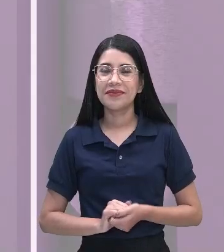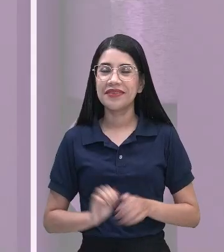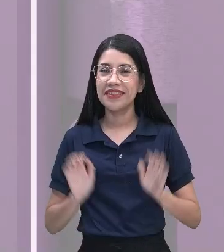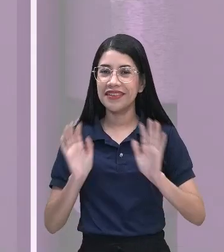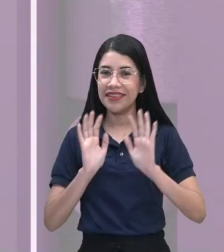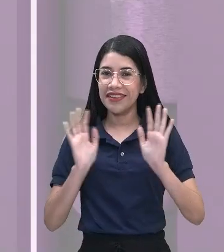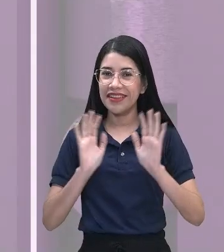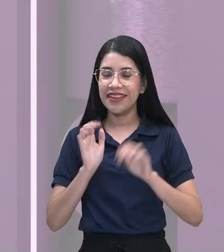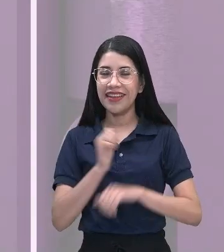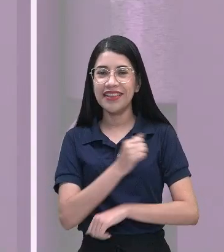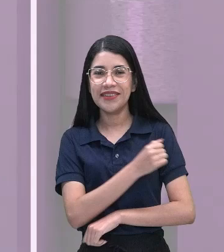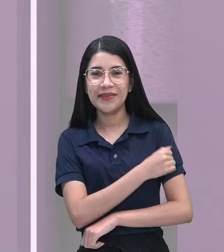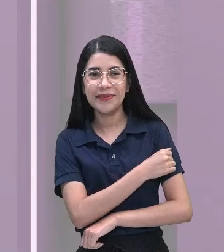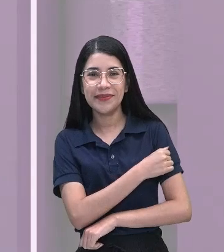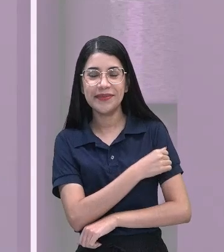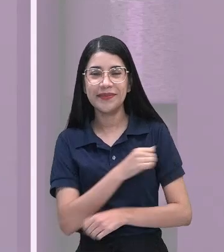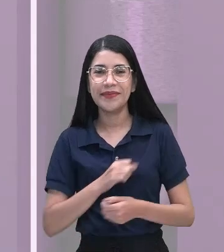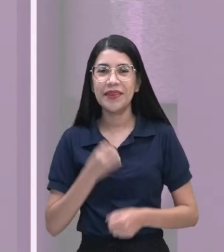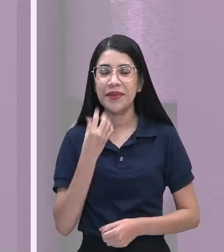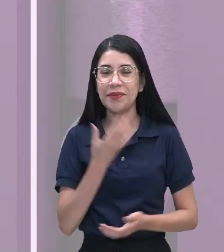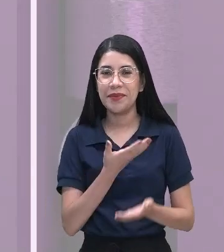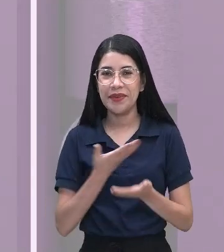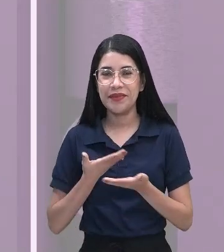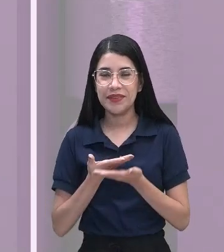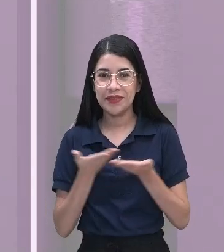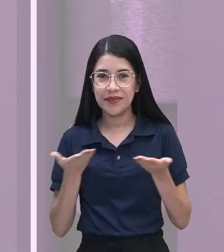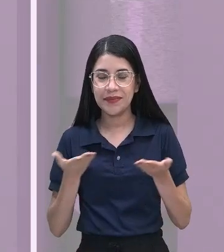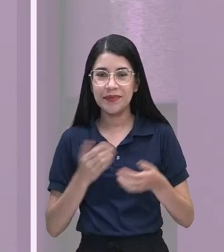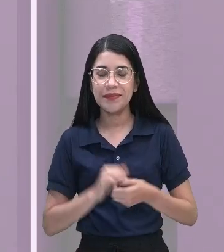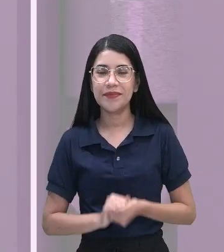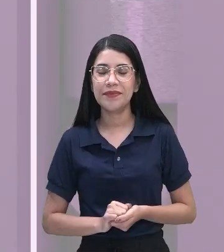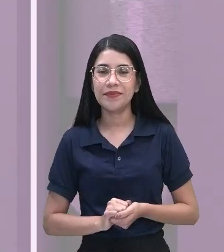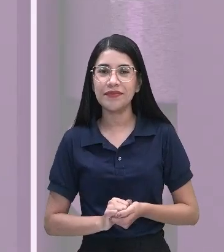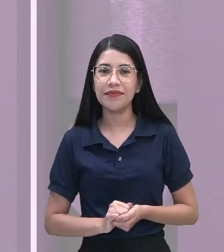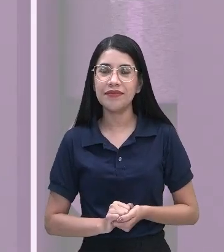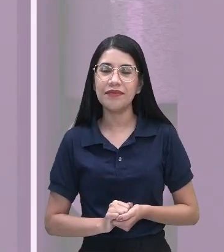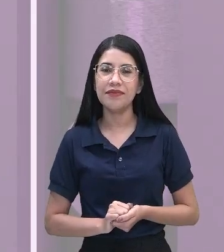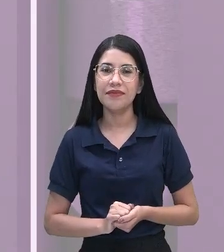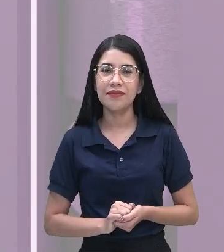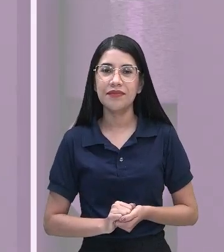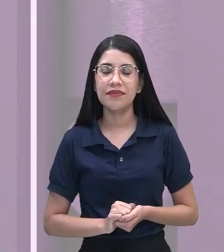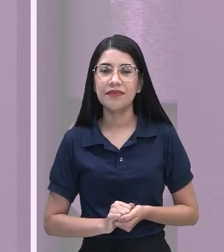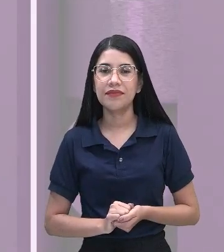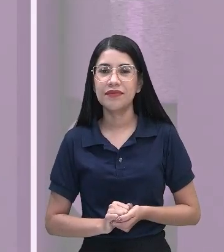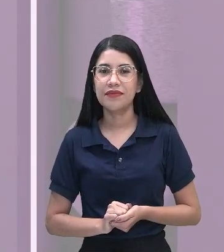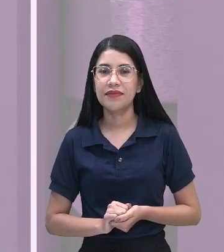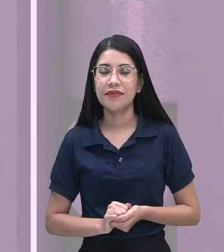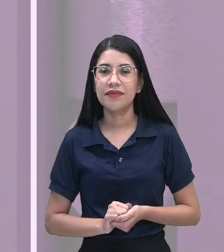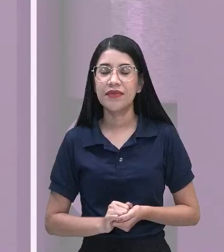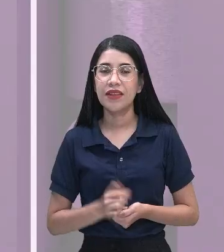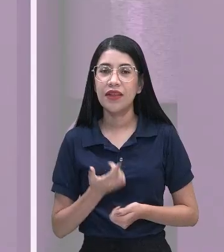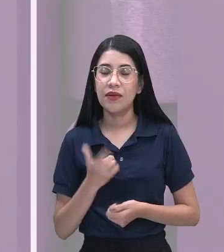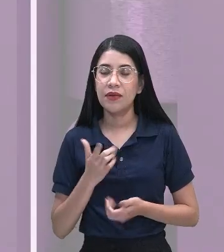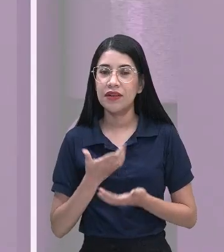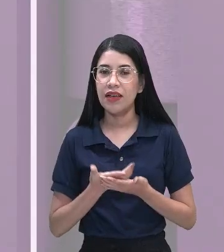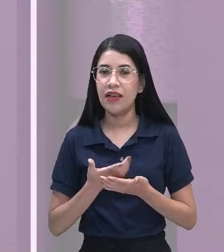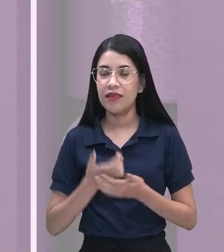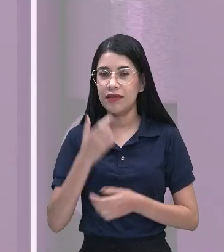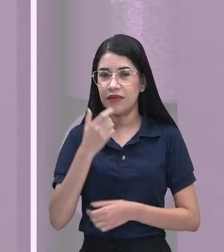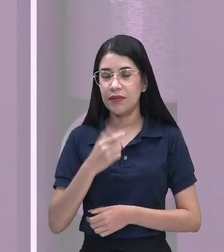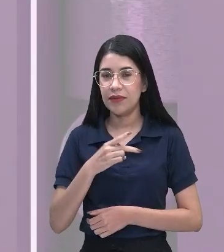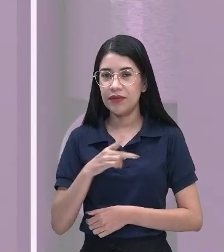Olá, meus queridos alunos e alunas. Sejam todos muito bem-vindos, muito bem-vindas. Vamos aqui para mais uma aula